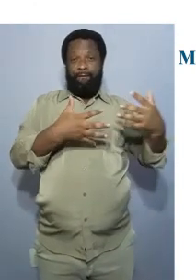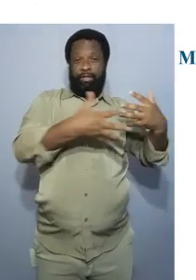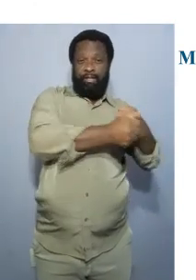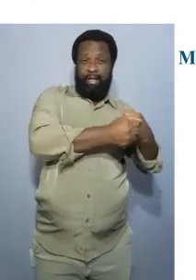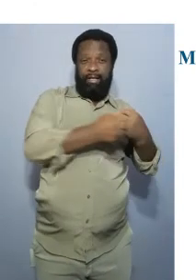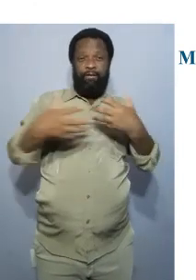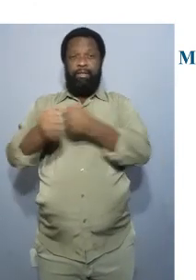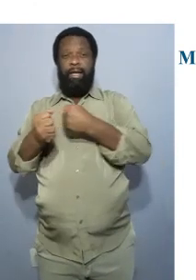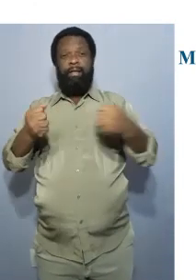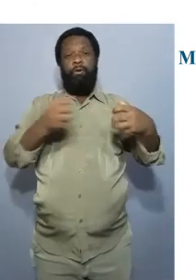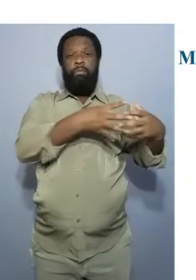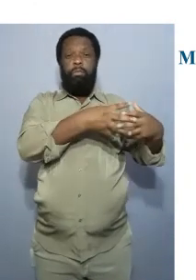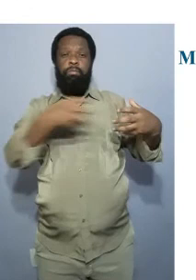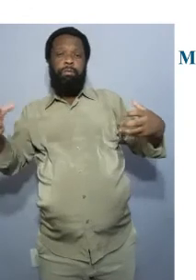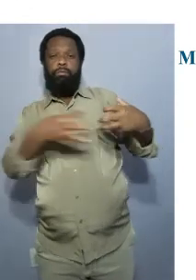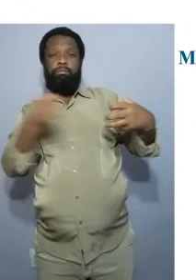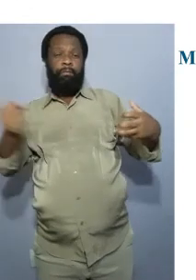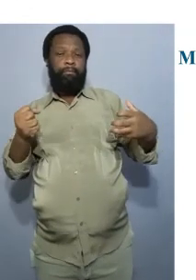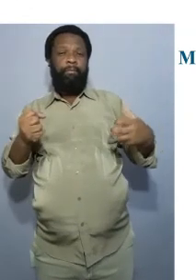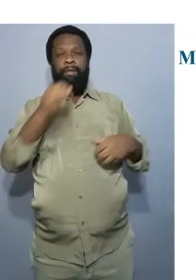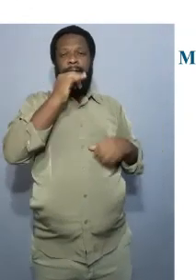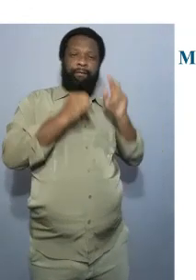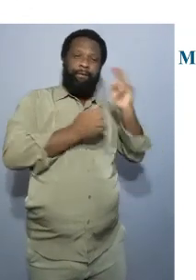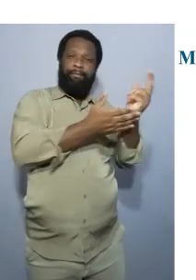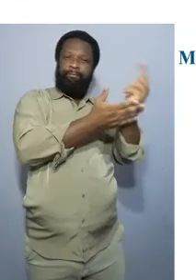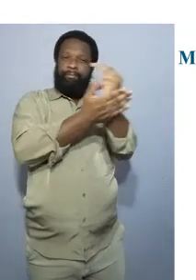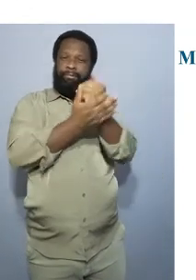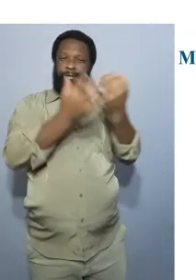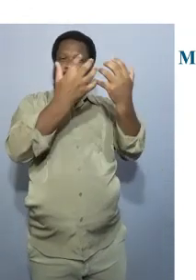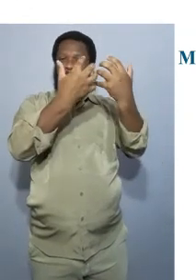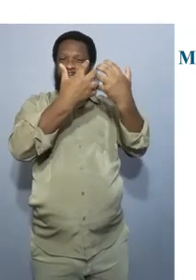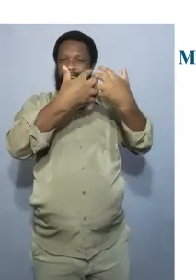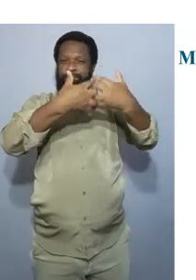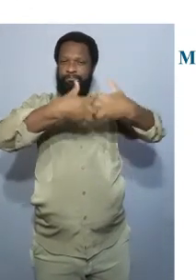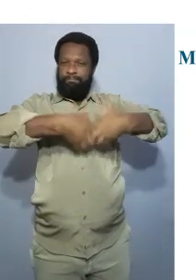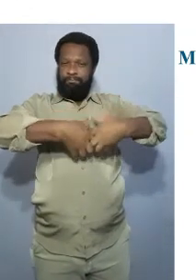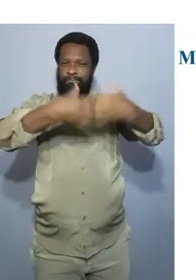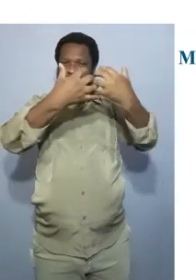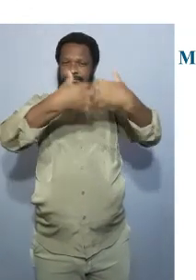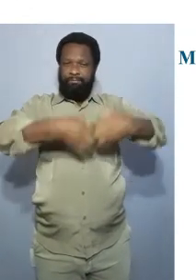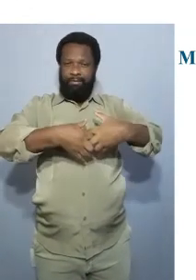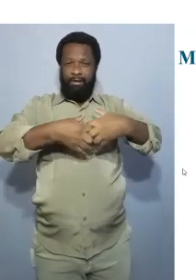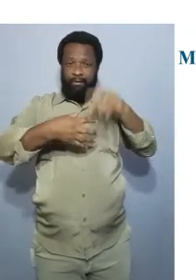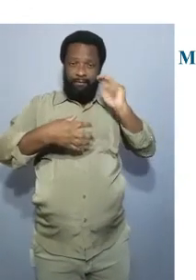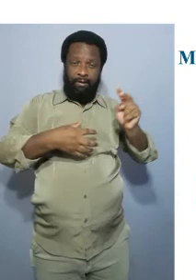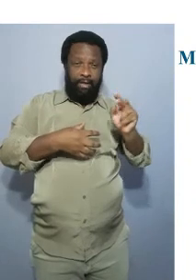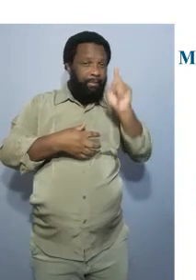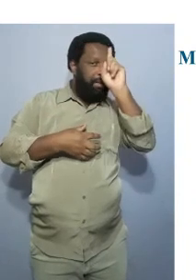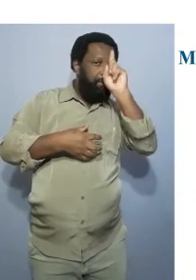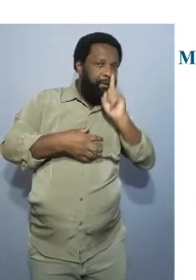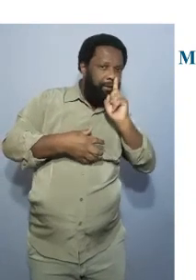velocidade. Então, vamos pensar nessas engrenagens aqui, com foco na amarela e na vermelha, porque